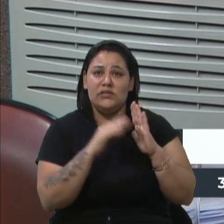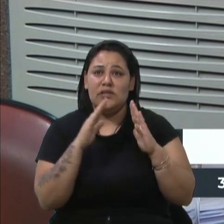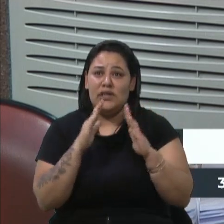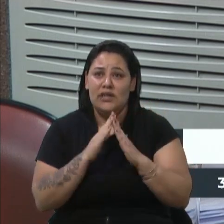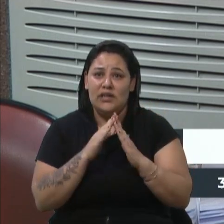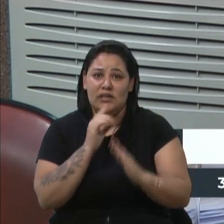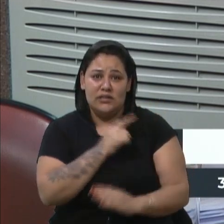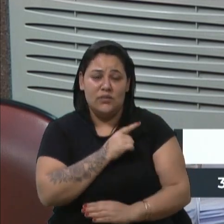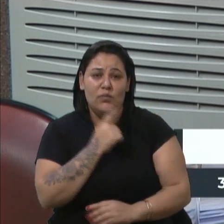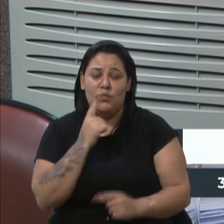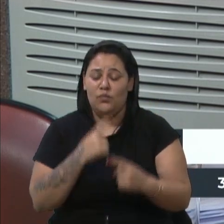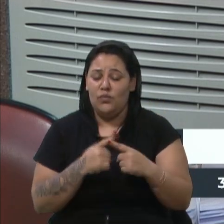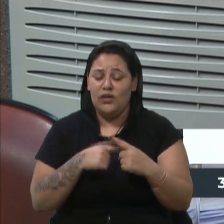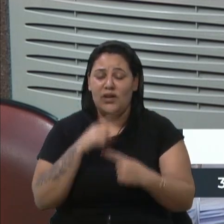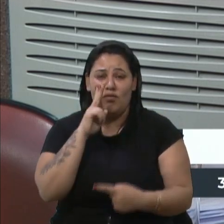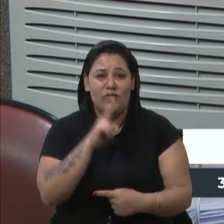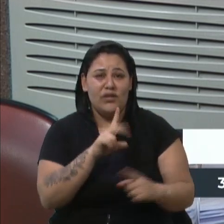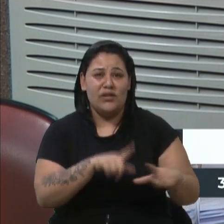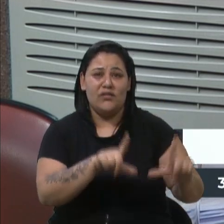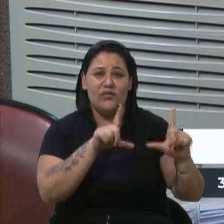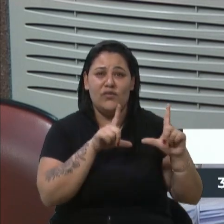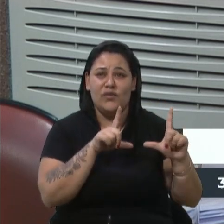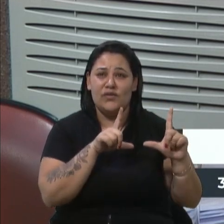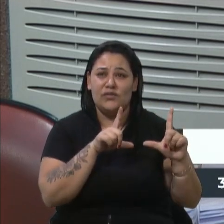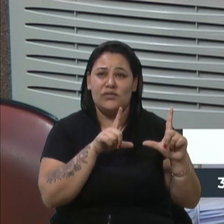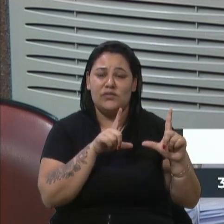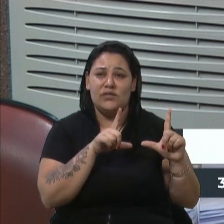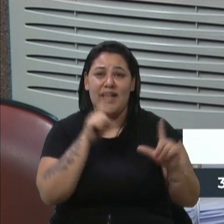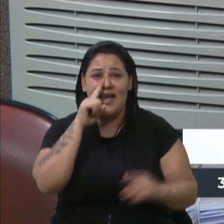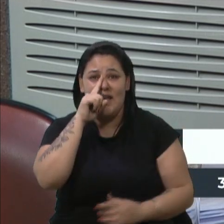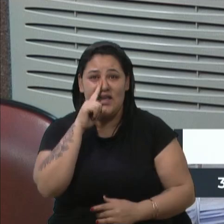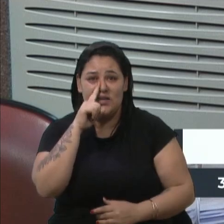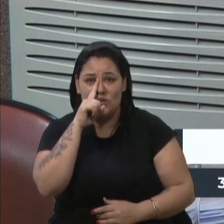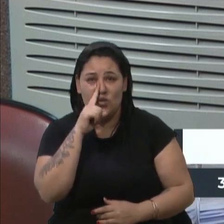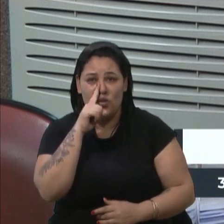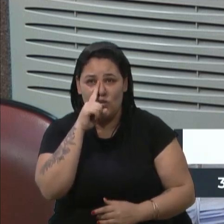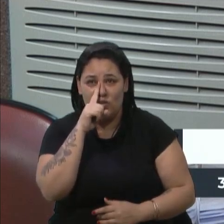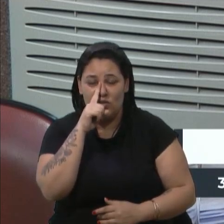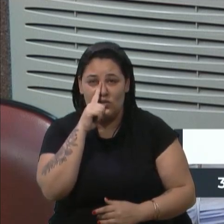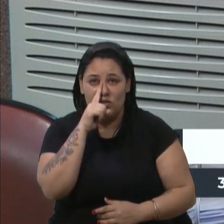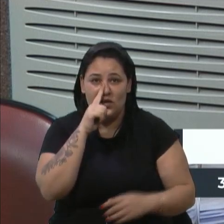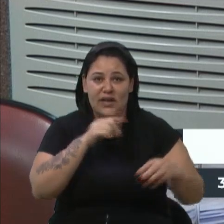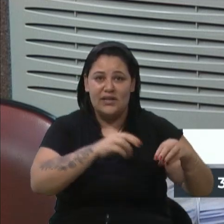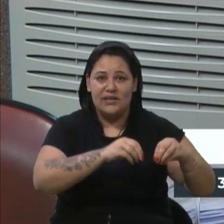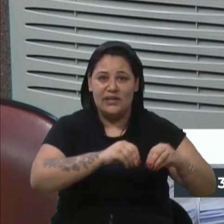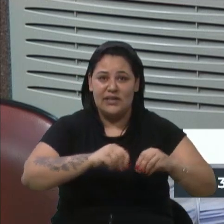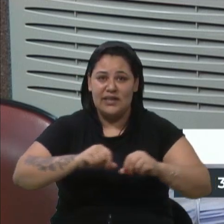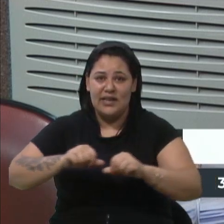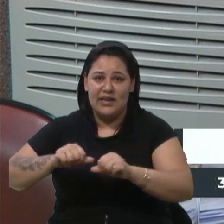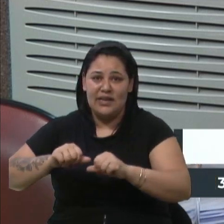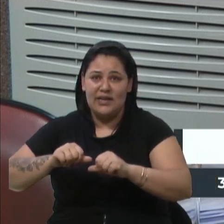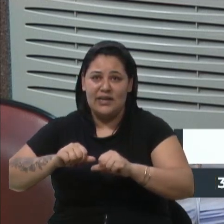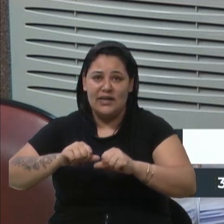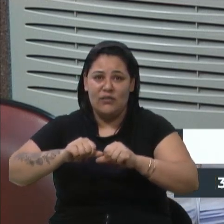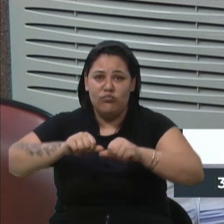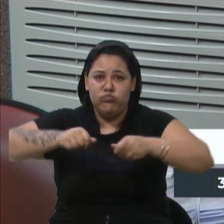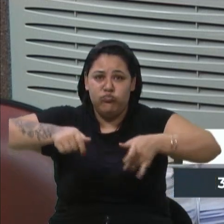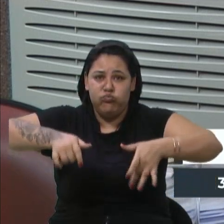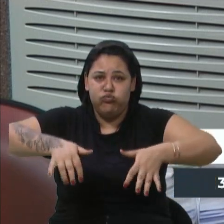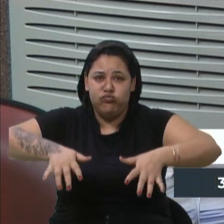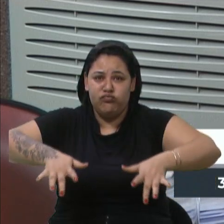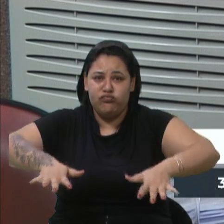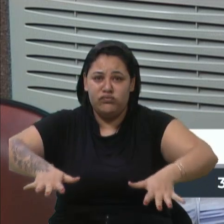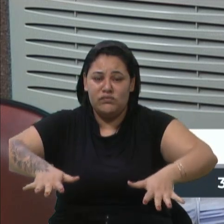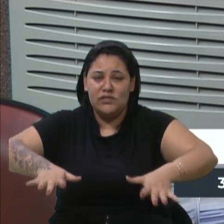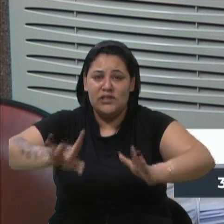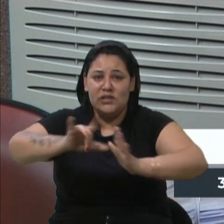porque, pelo que dá para ver nas imagens, é risco iminente de aquela terra acabar escoando e trazer